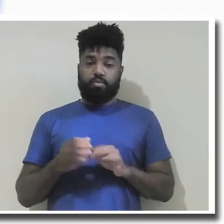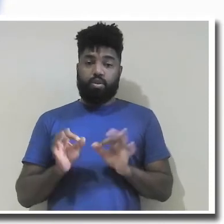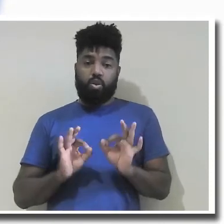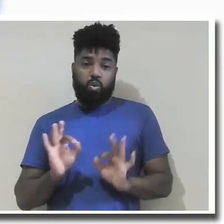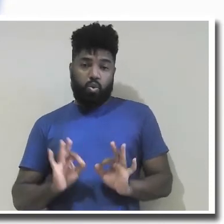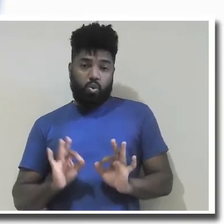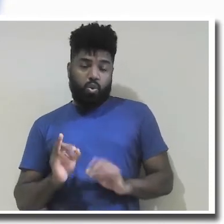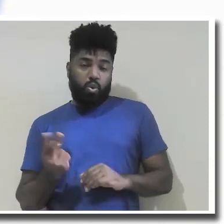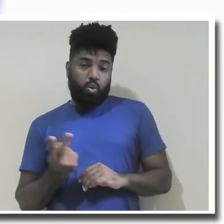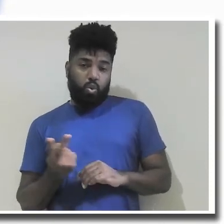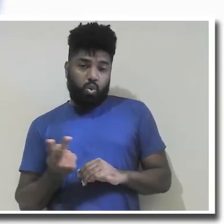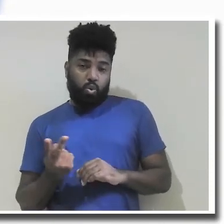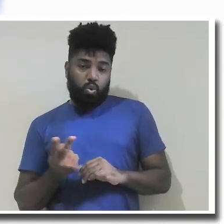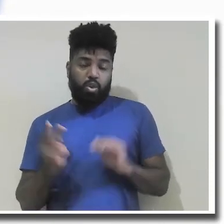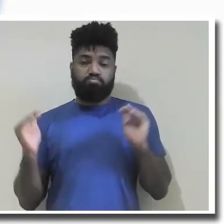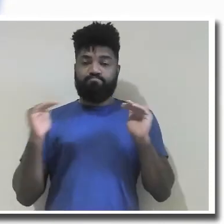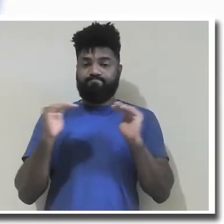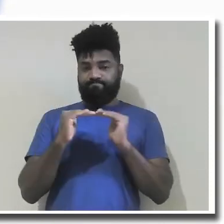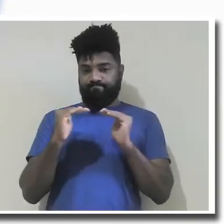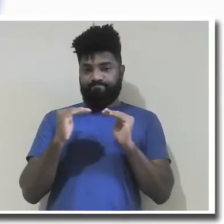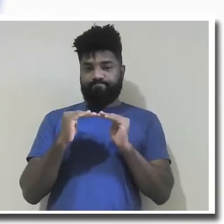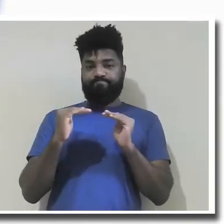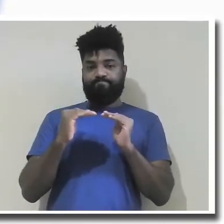formas são equivalentes.